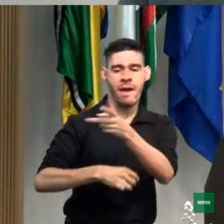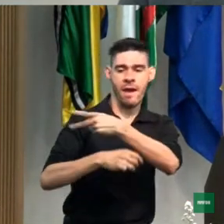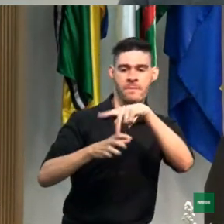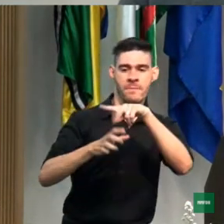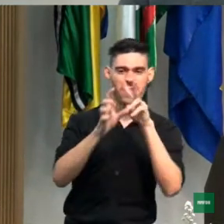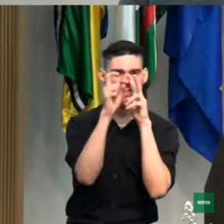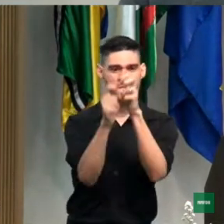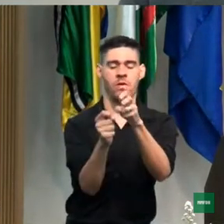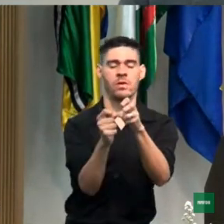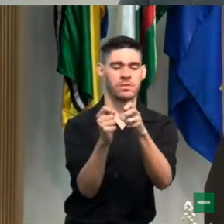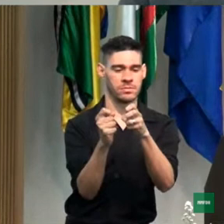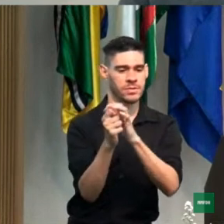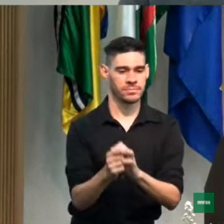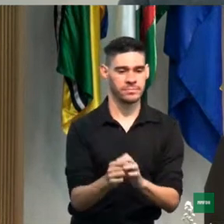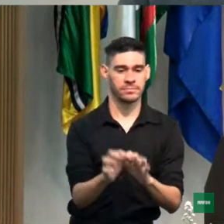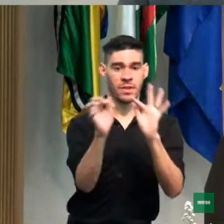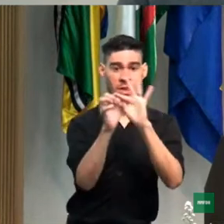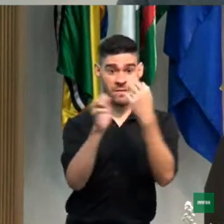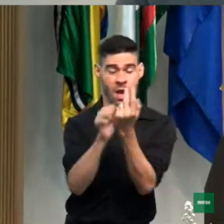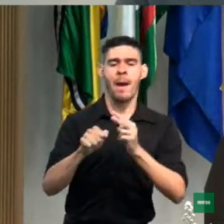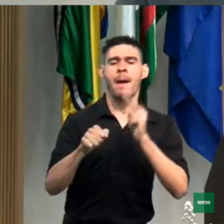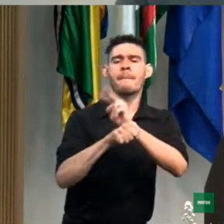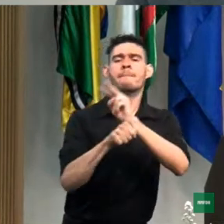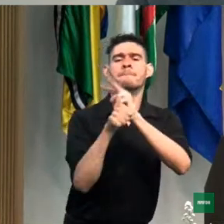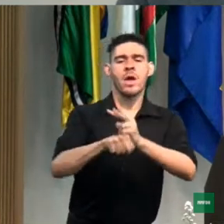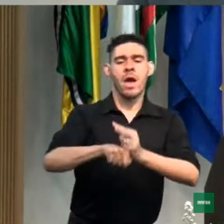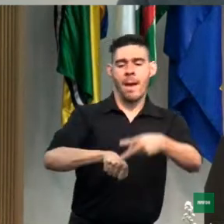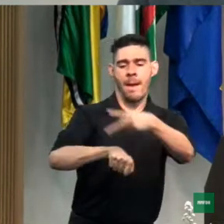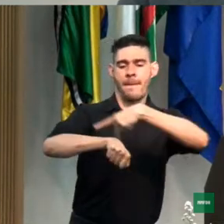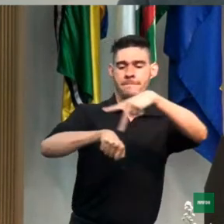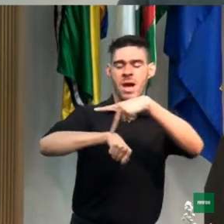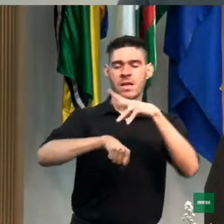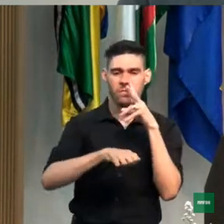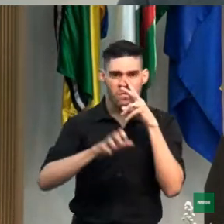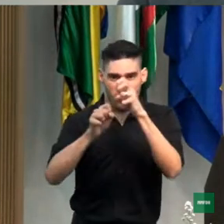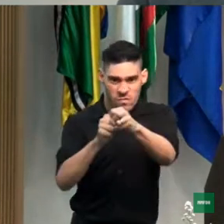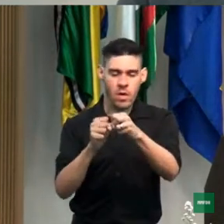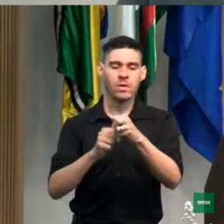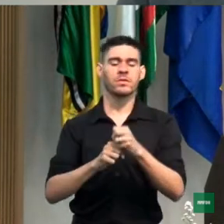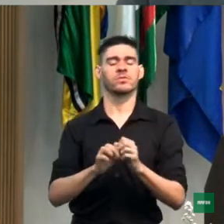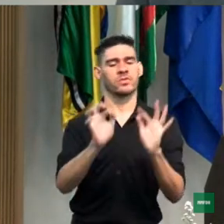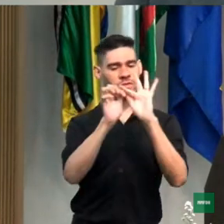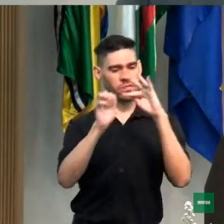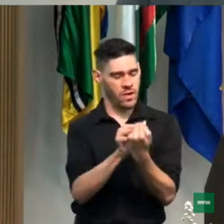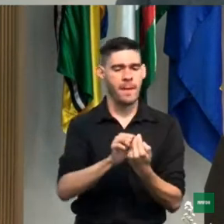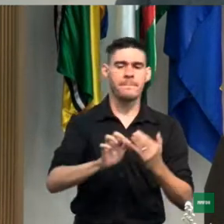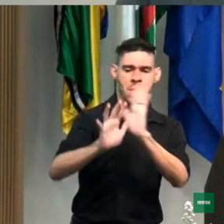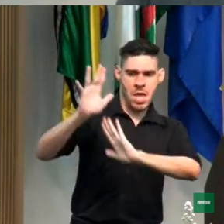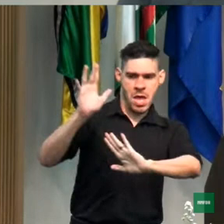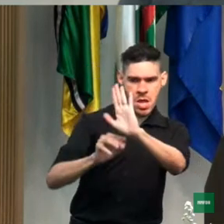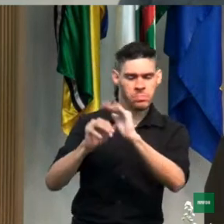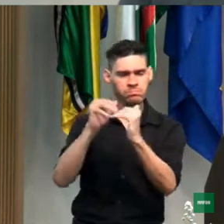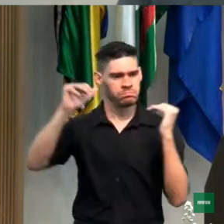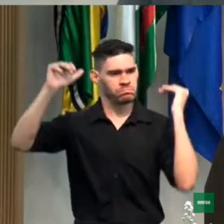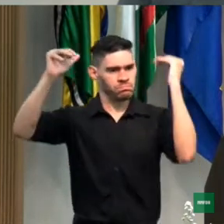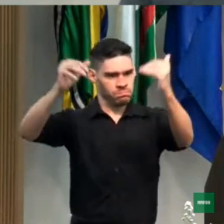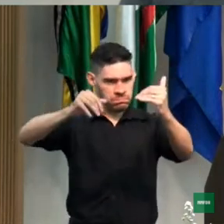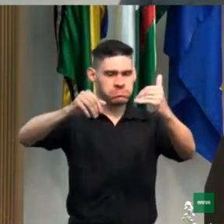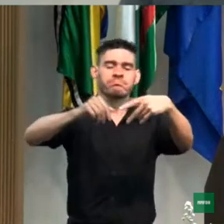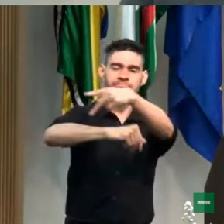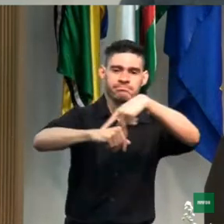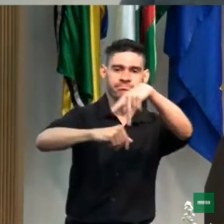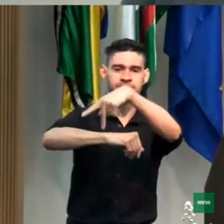Família protegida é nação forte. Família cuidada é nação soberana. Família protegida é